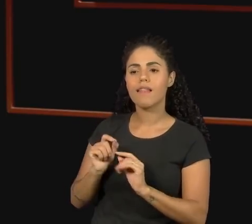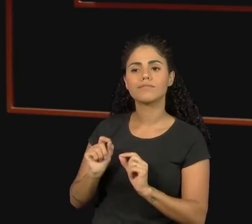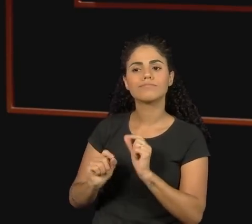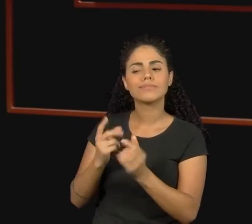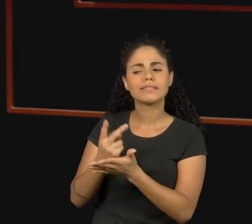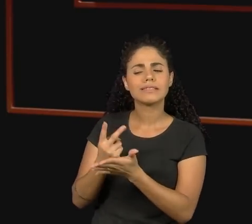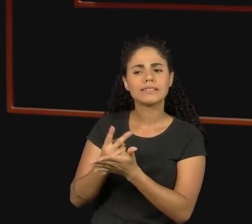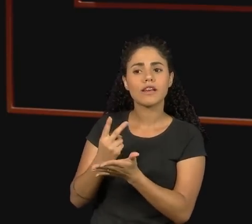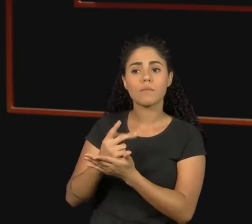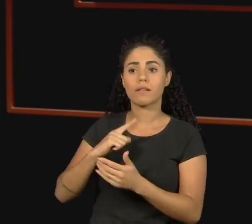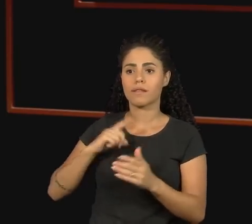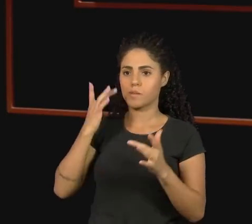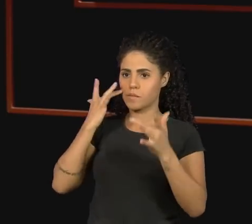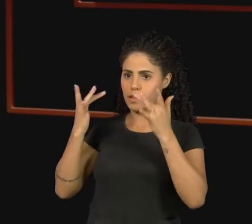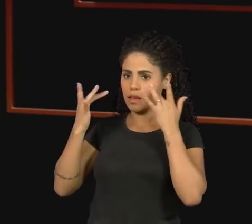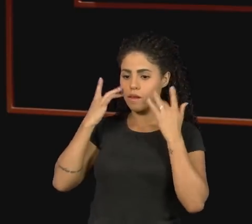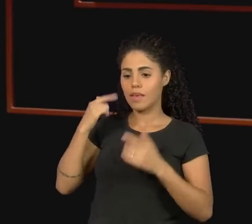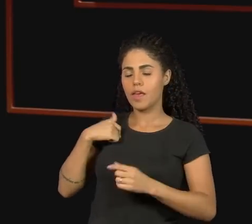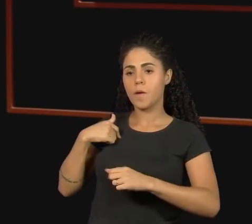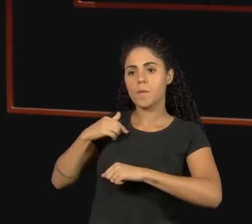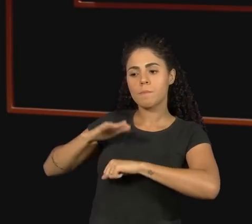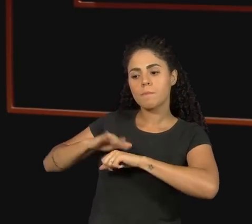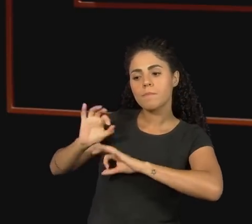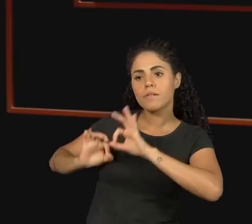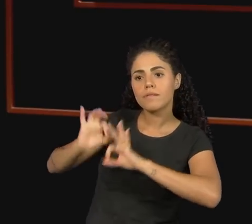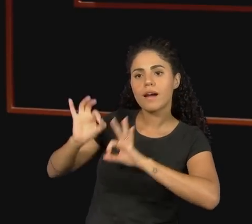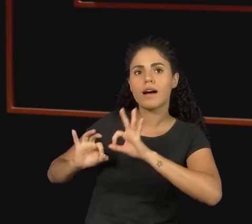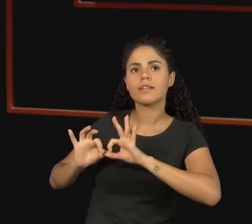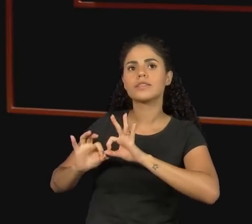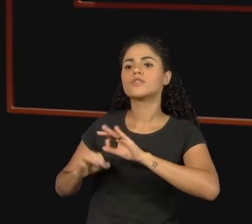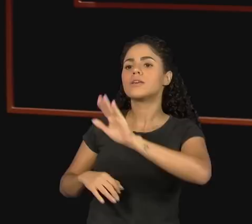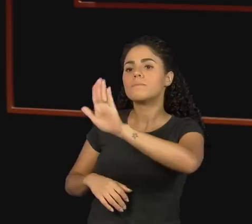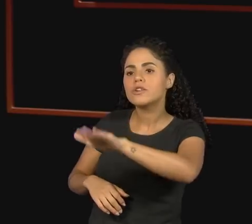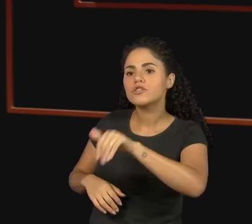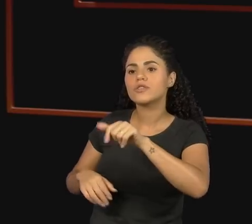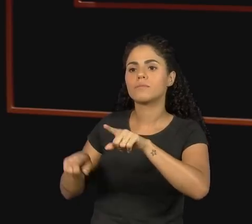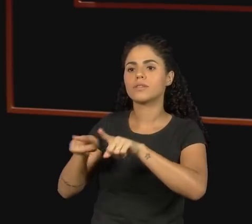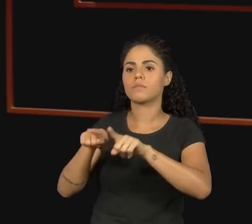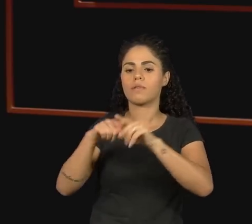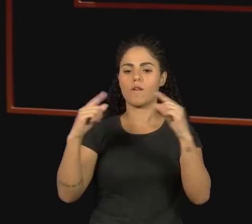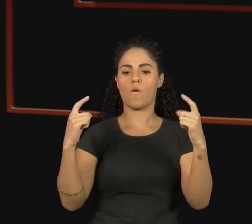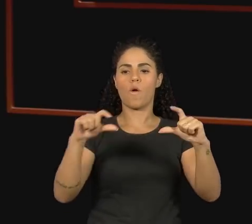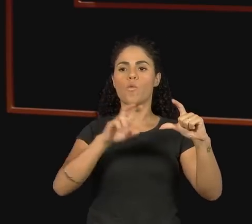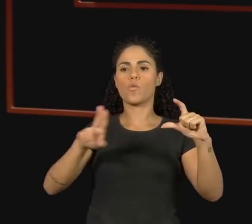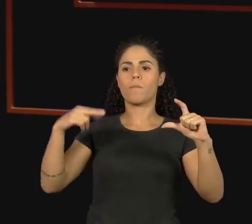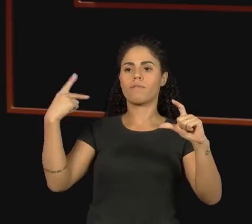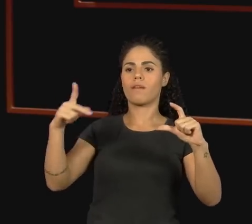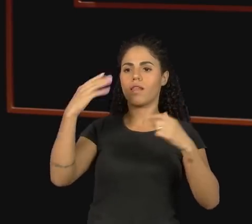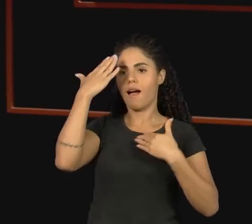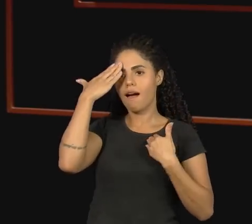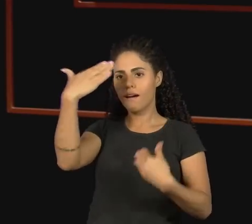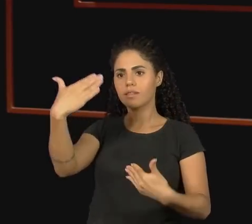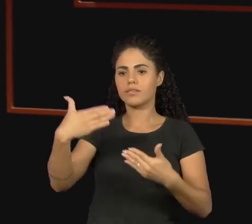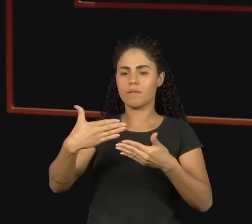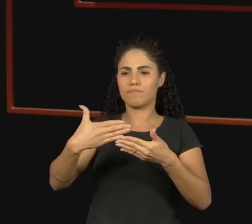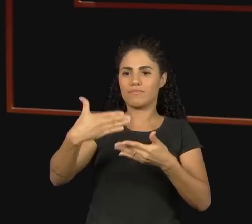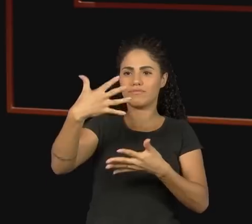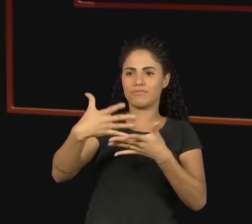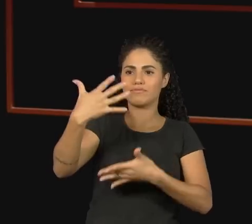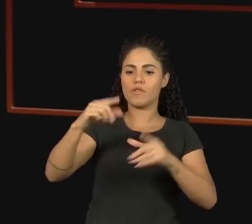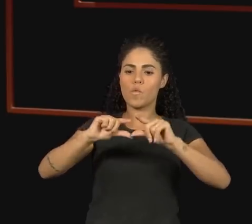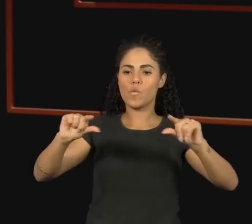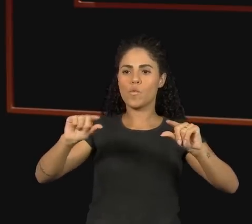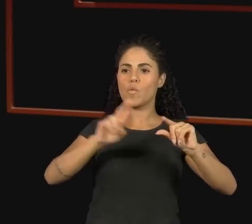todo espetáculo que eu faço, eu coloco o nome dela no agradecimento, porque ela